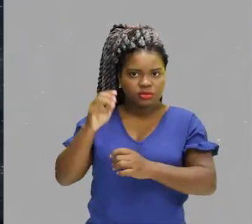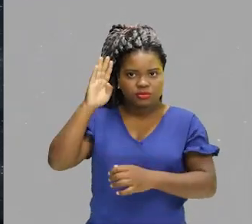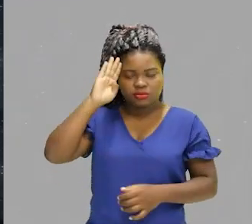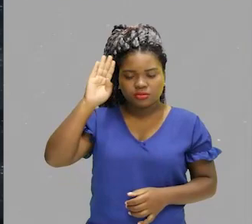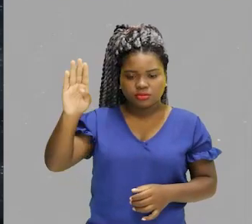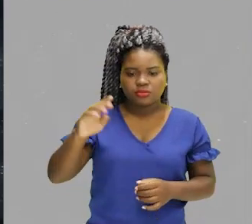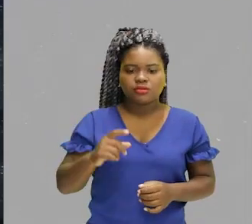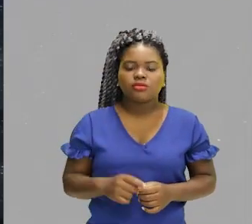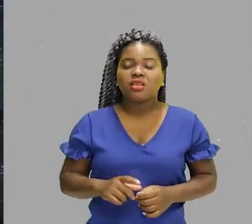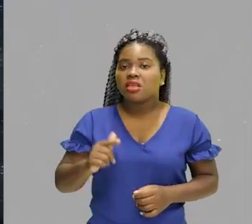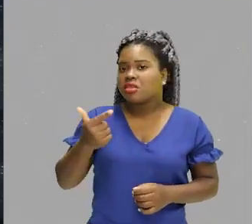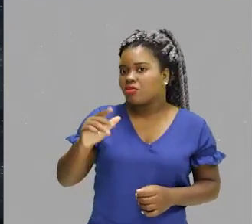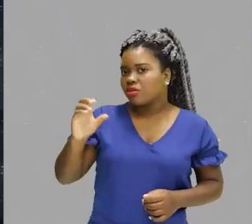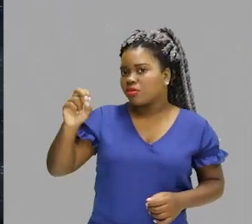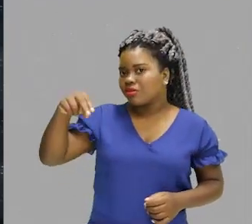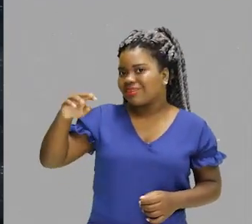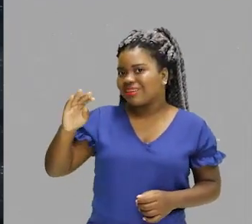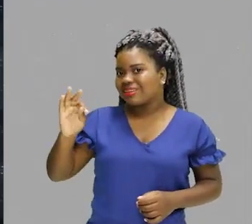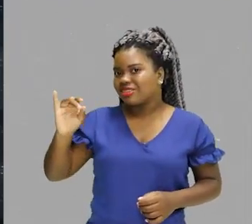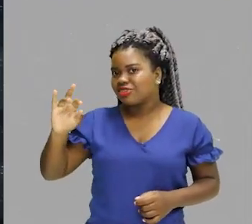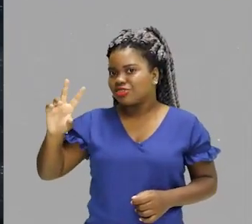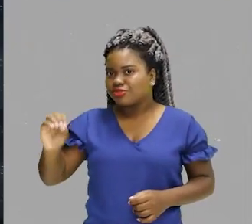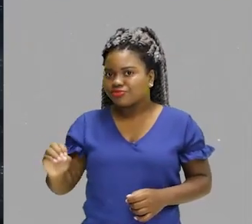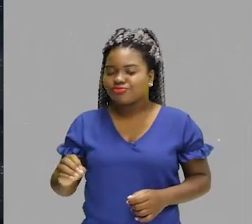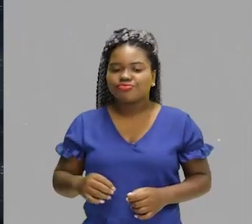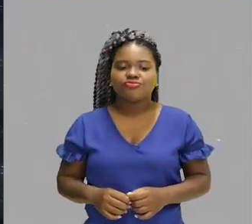acabou casando-se.